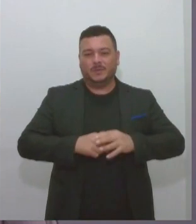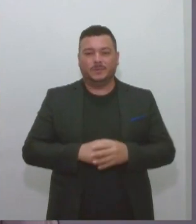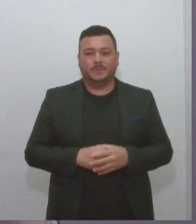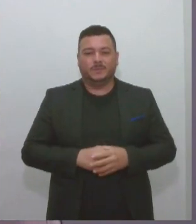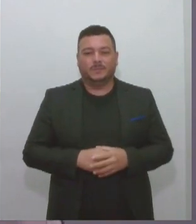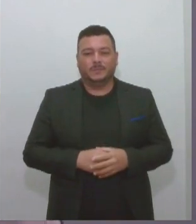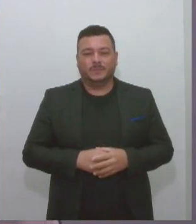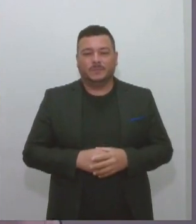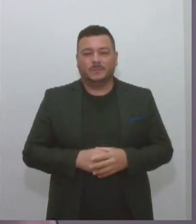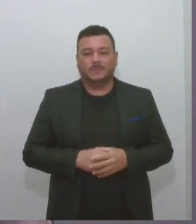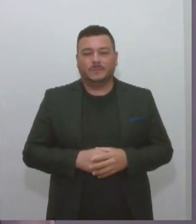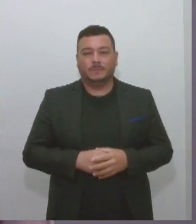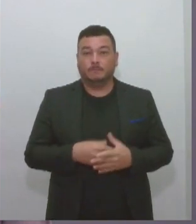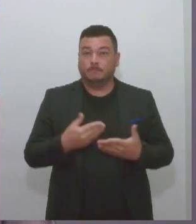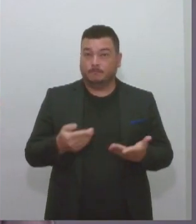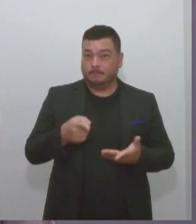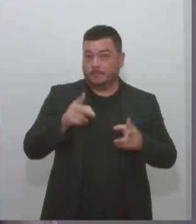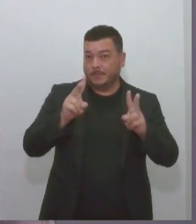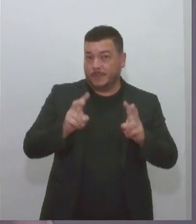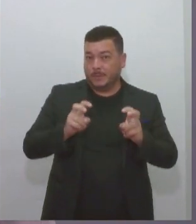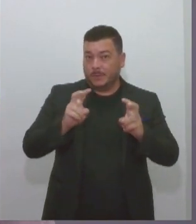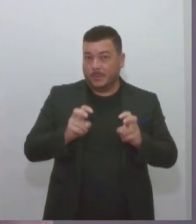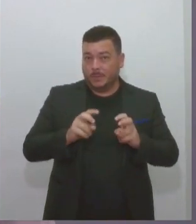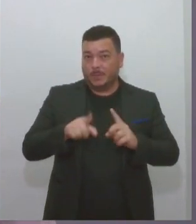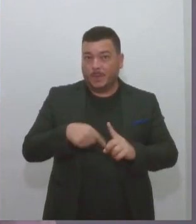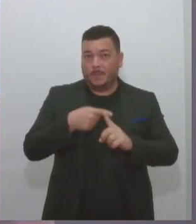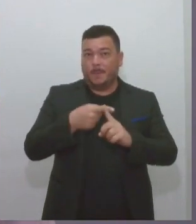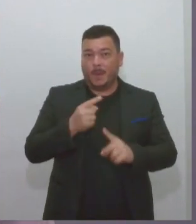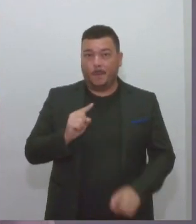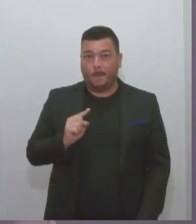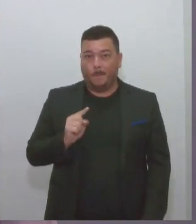você fala em mais de 1.000